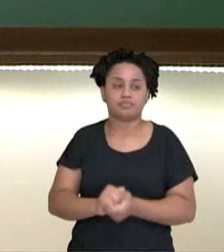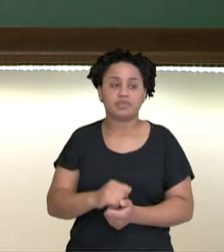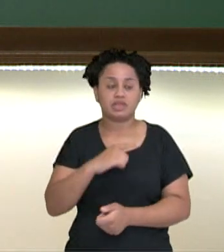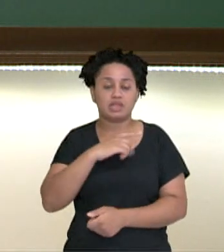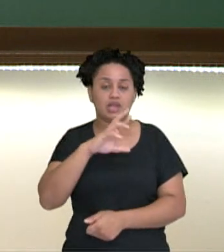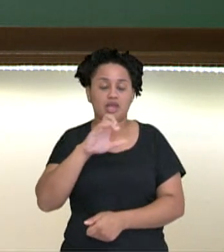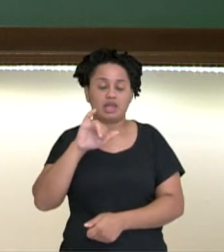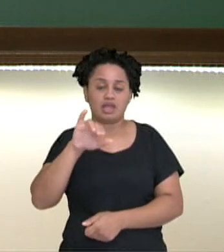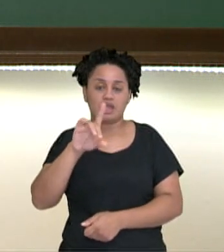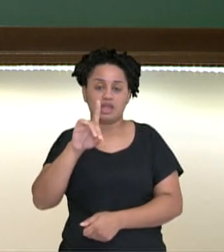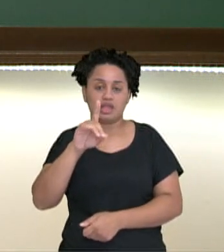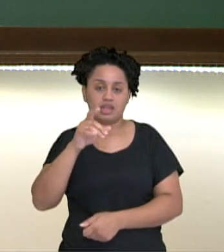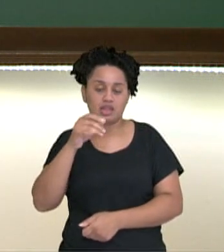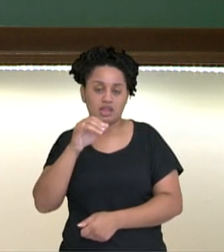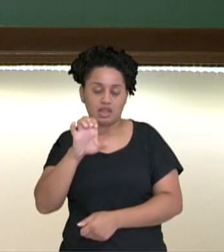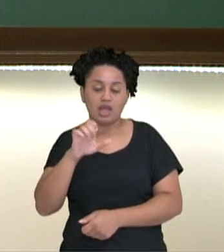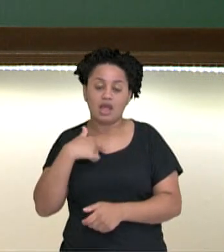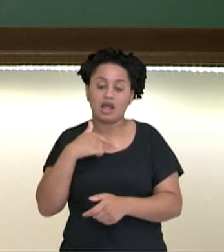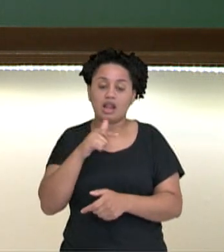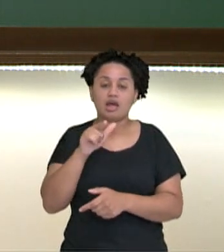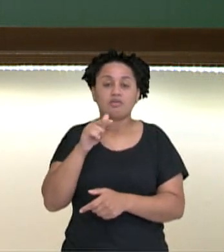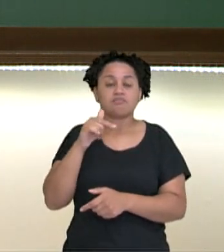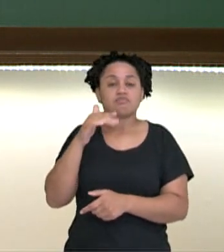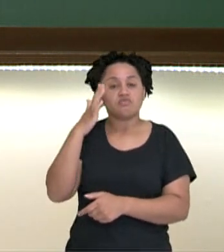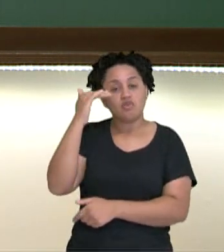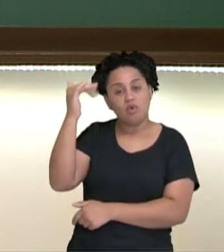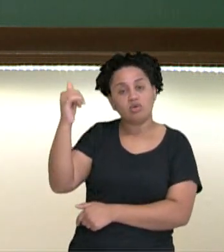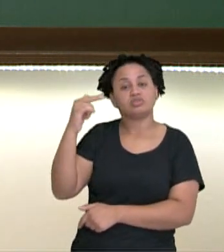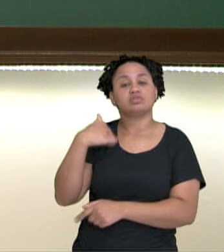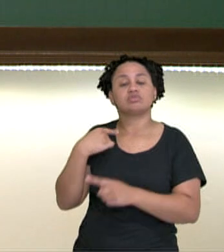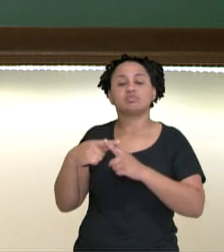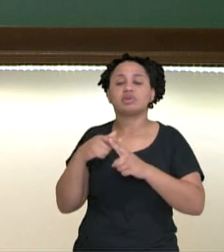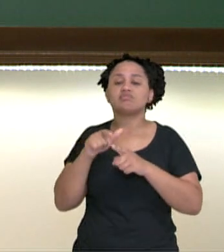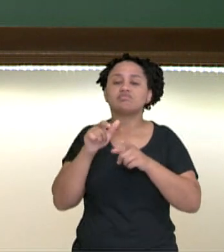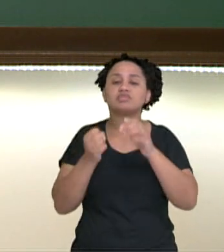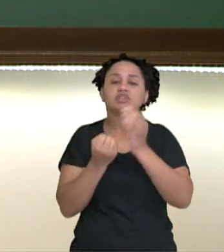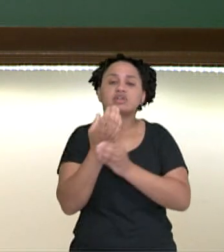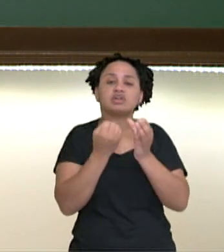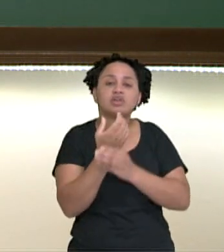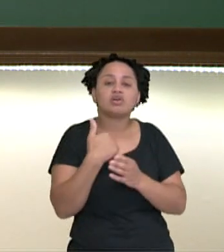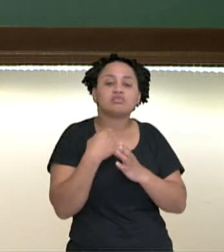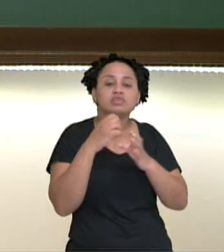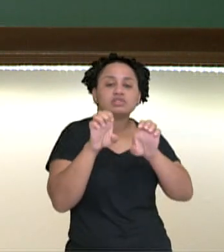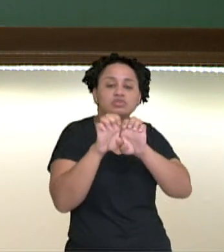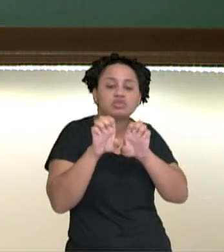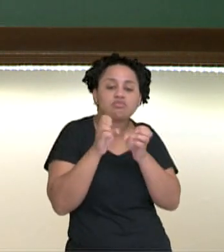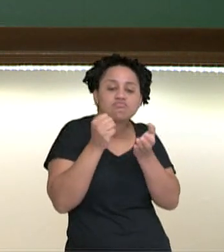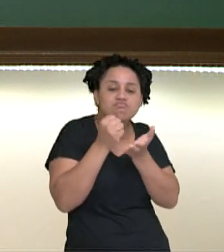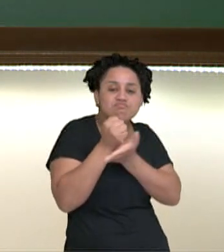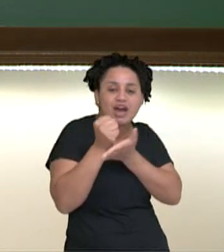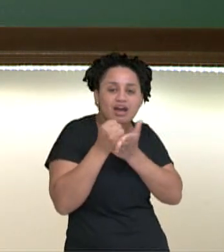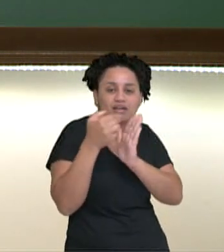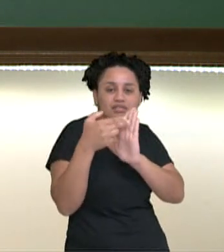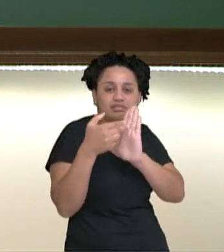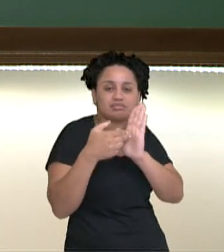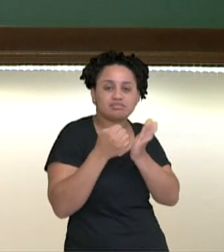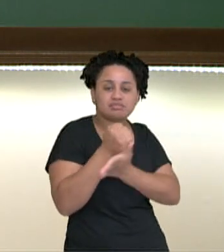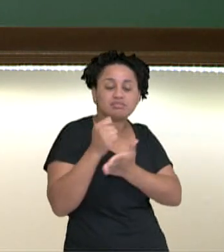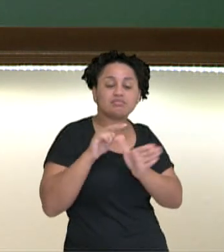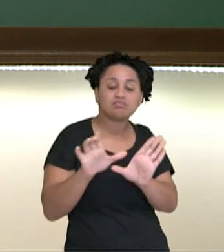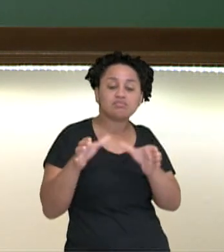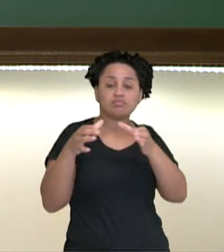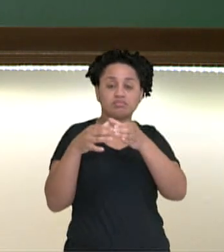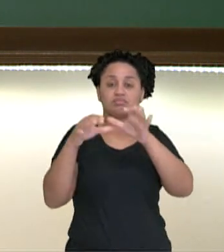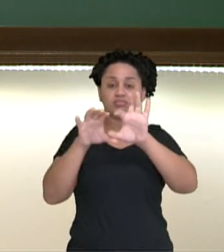da sinfonia, é um compositor que criou as estruturas básicas para uma orquestra